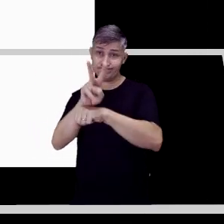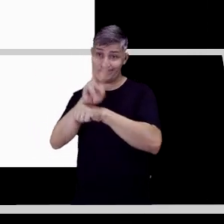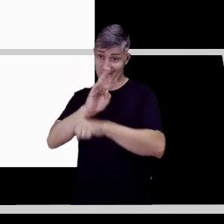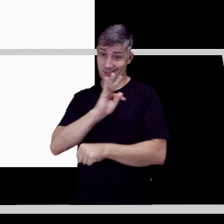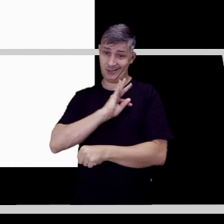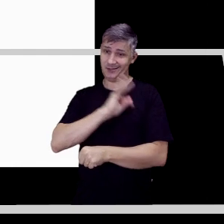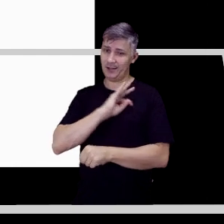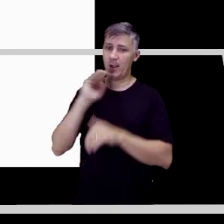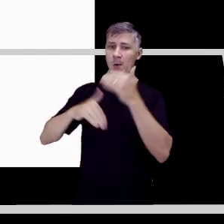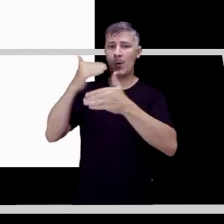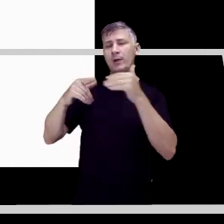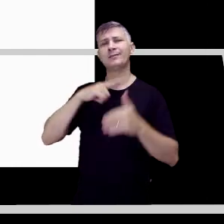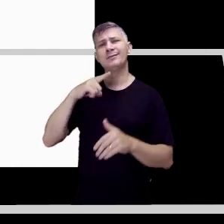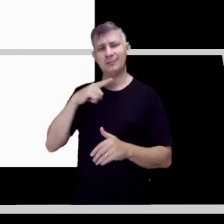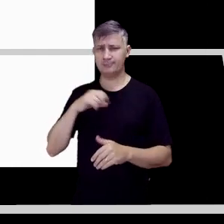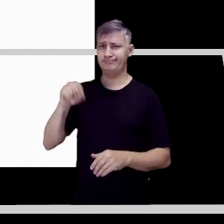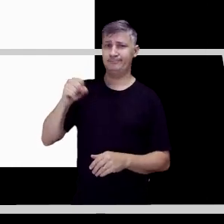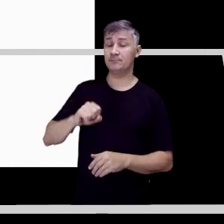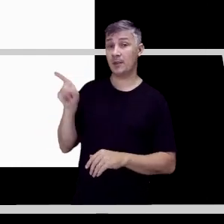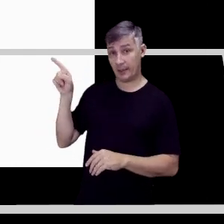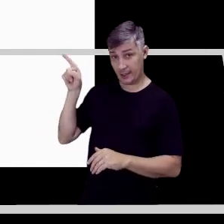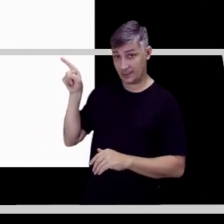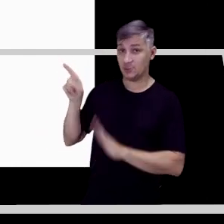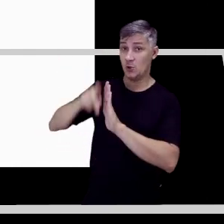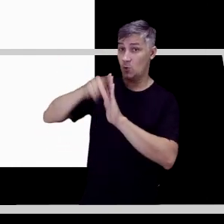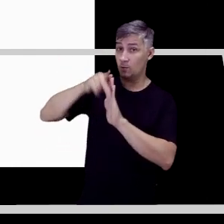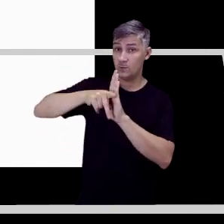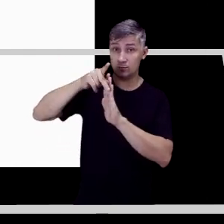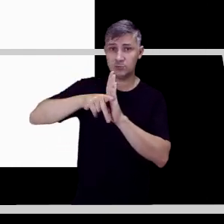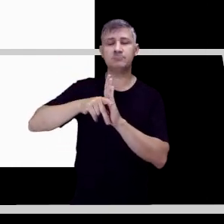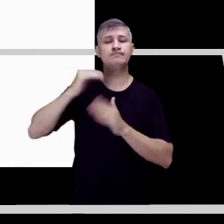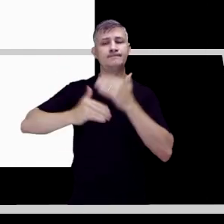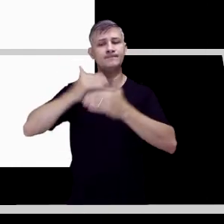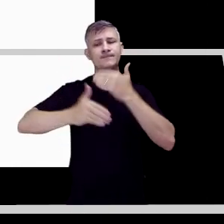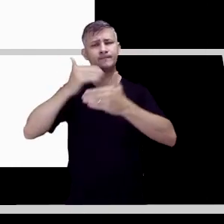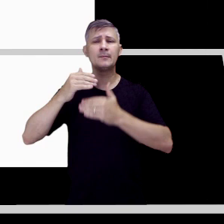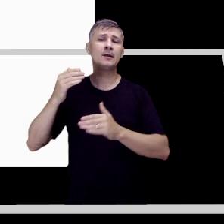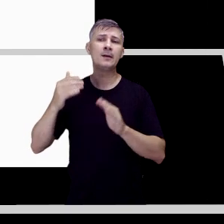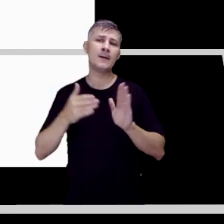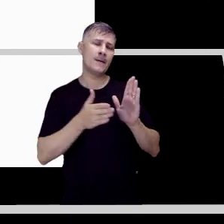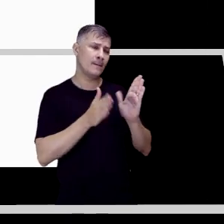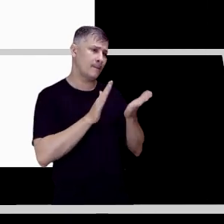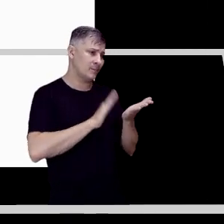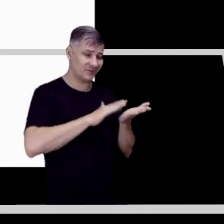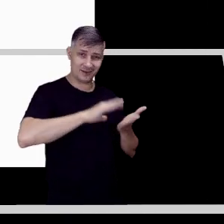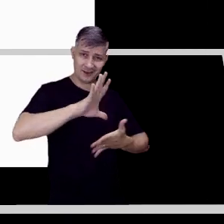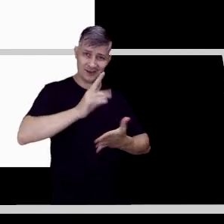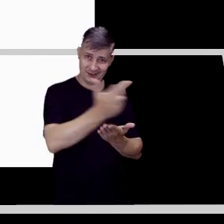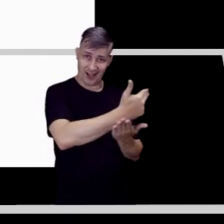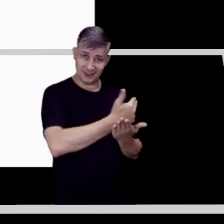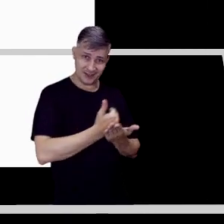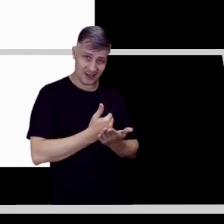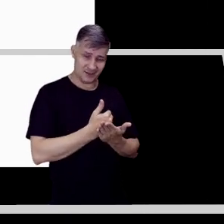e precisão técnica, carrega isso com si. Então, esse é um projeto que vem sendo desenvolvido desde um